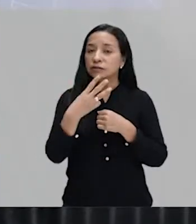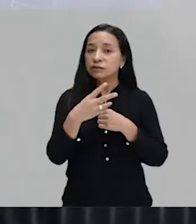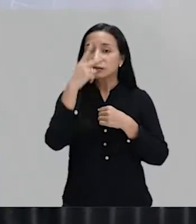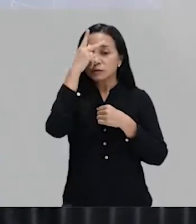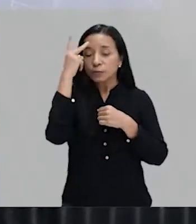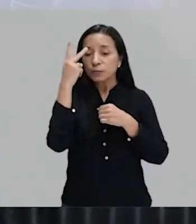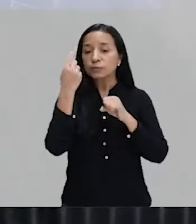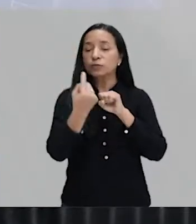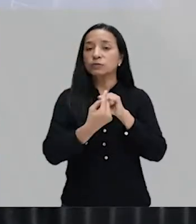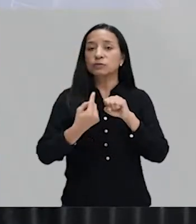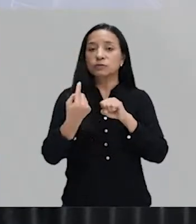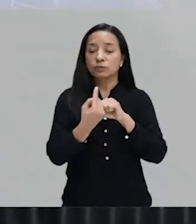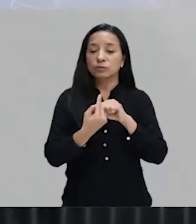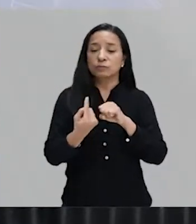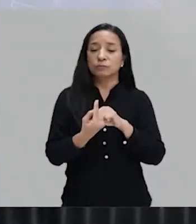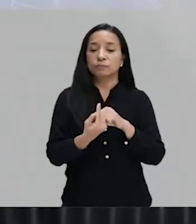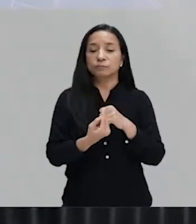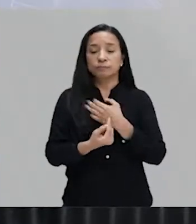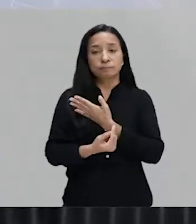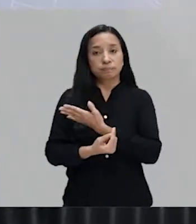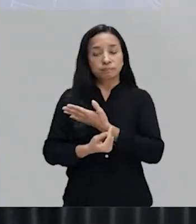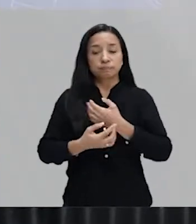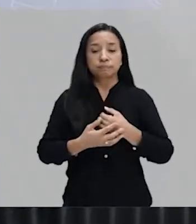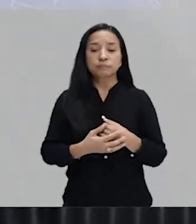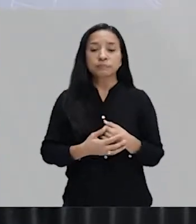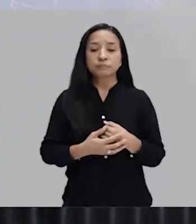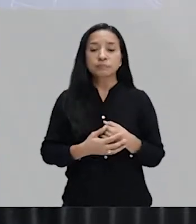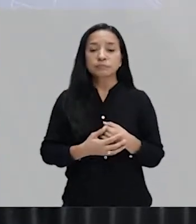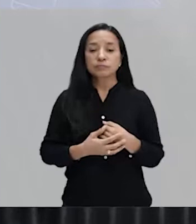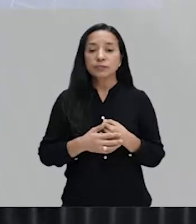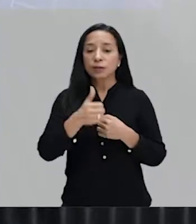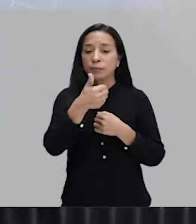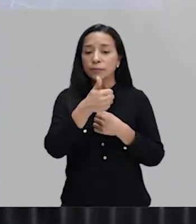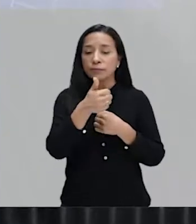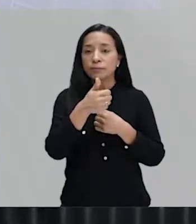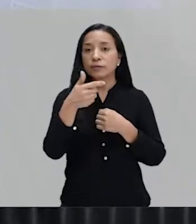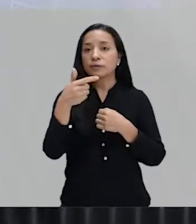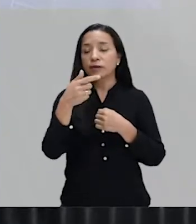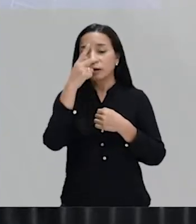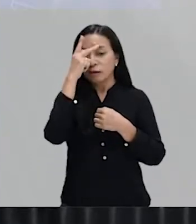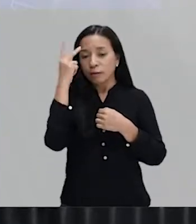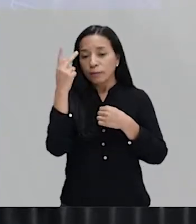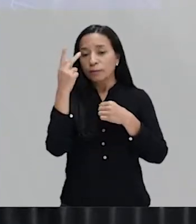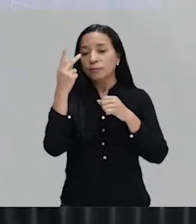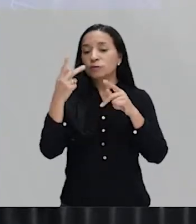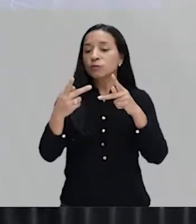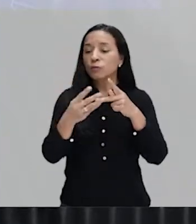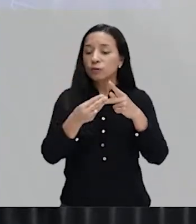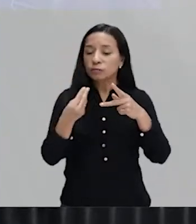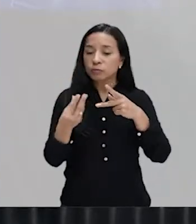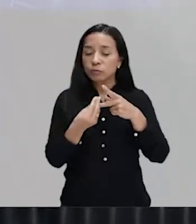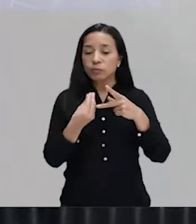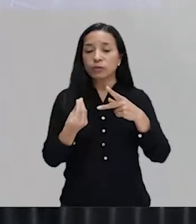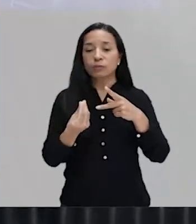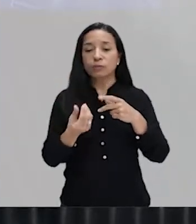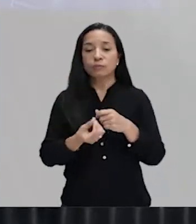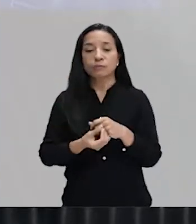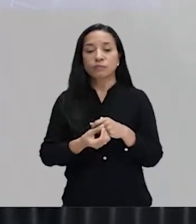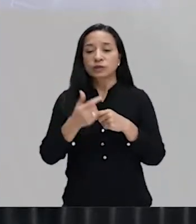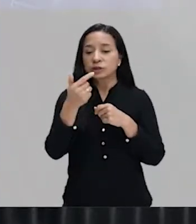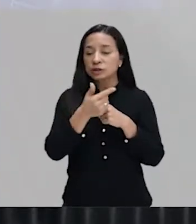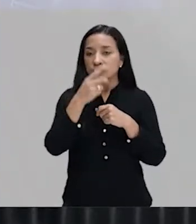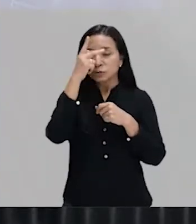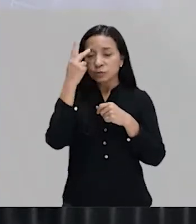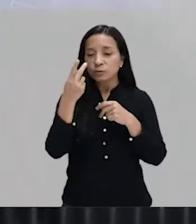pessoa do singular, seu, sua. Primeira pessoa do plural, nosso, nossa. Segunda pessoa